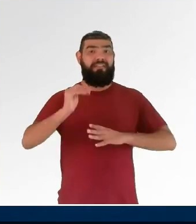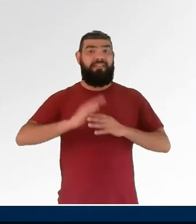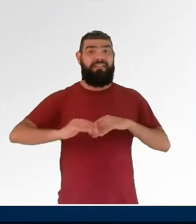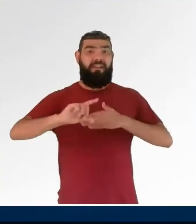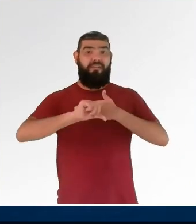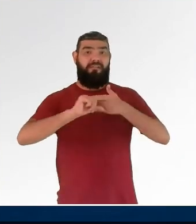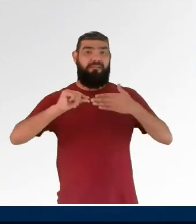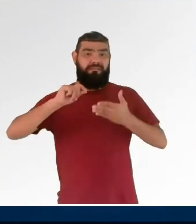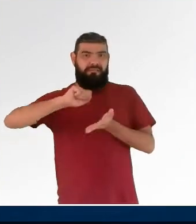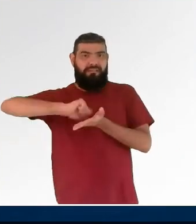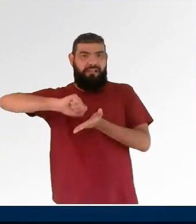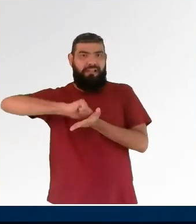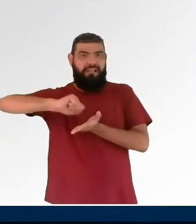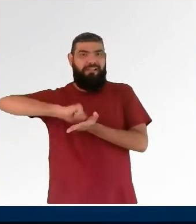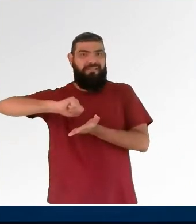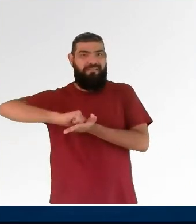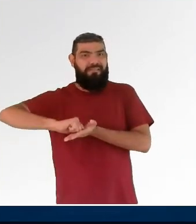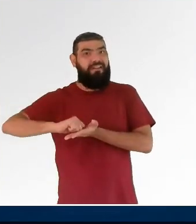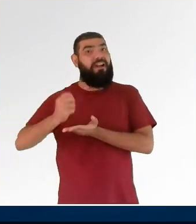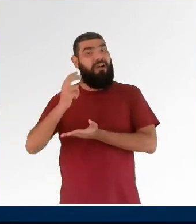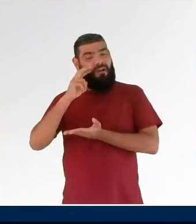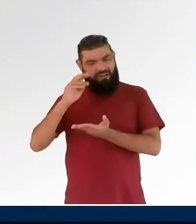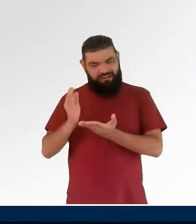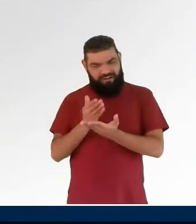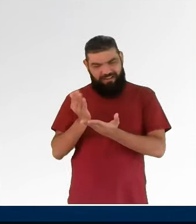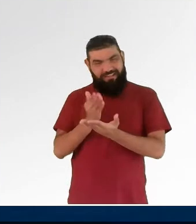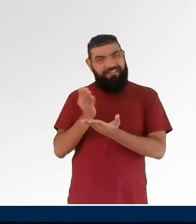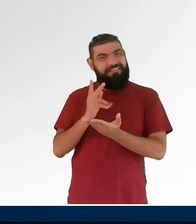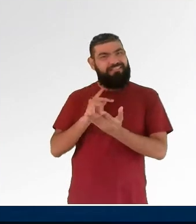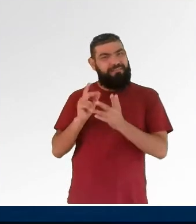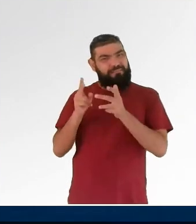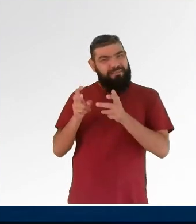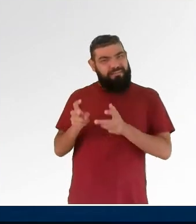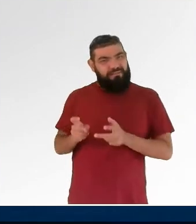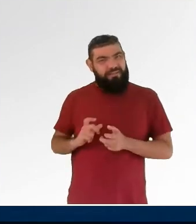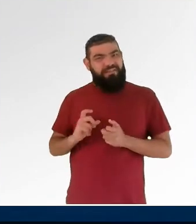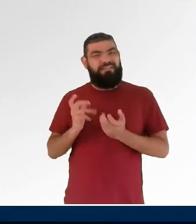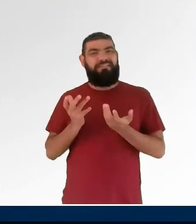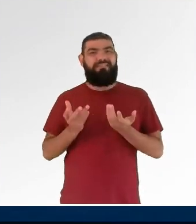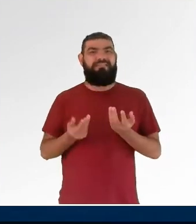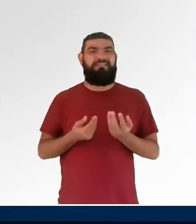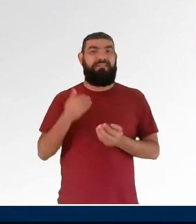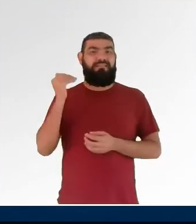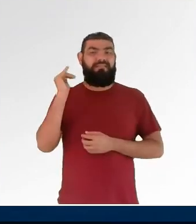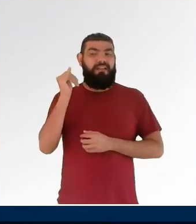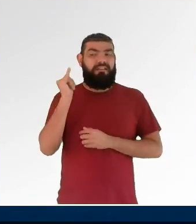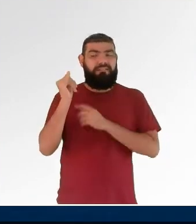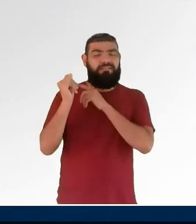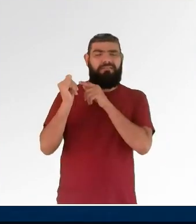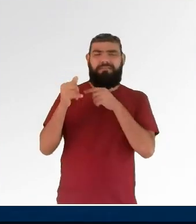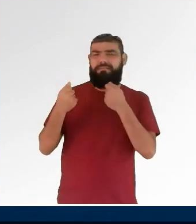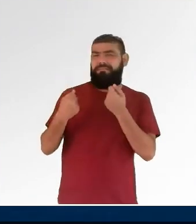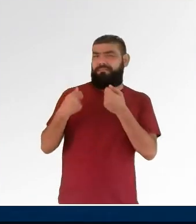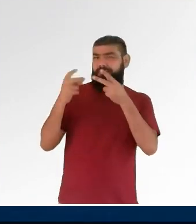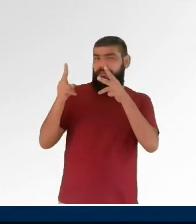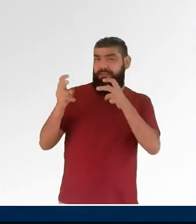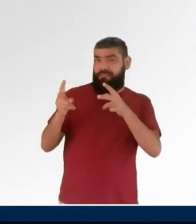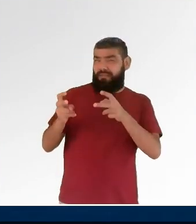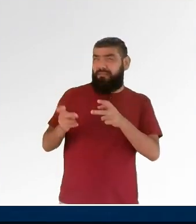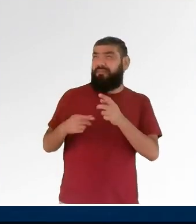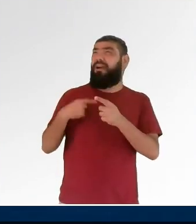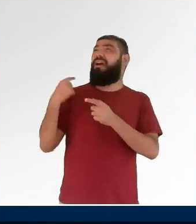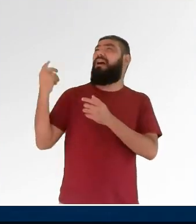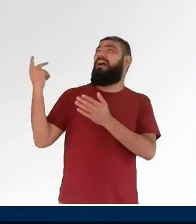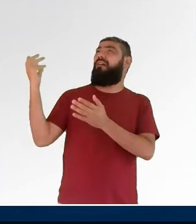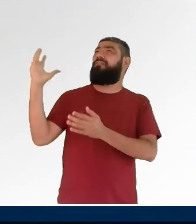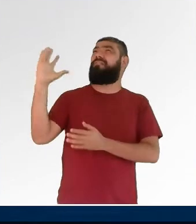Olha como o livro vai se construindo. Está percebendo que para construirmos uma narrativa, nós vamos percebendo situações? E